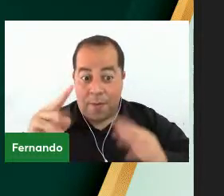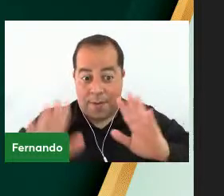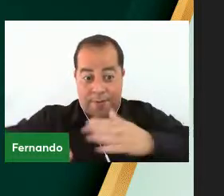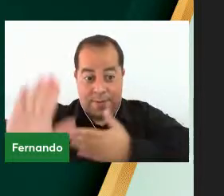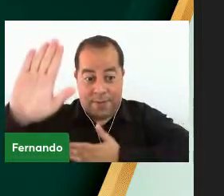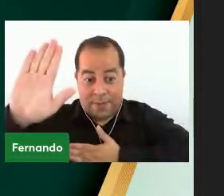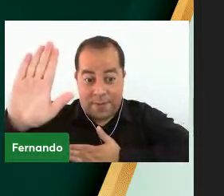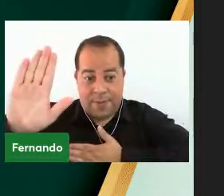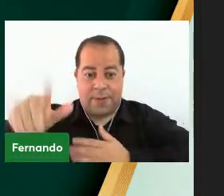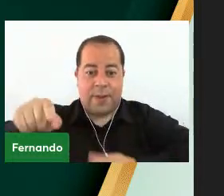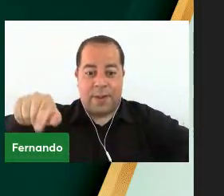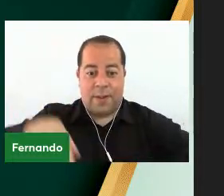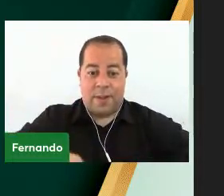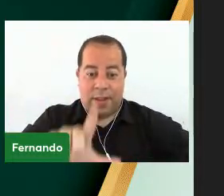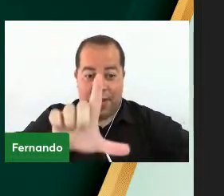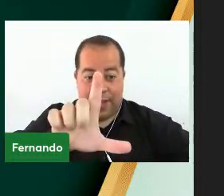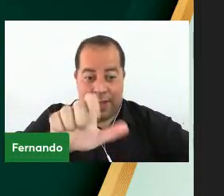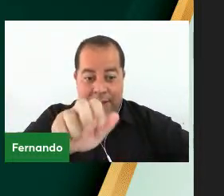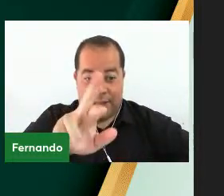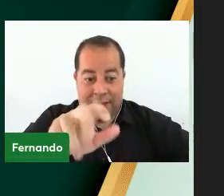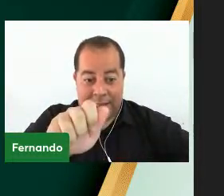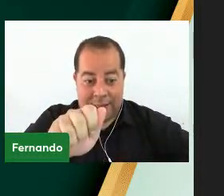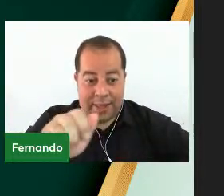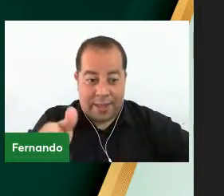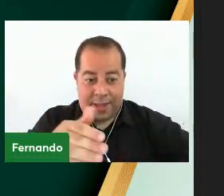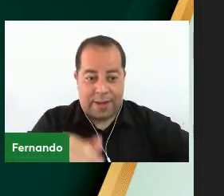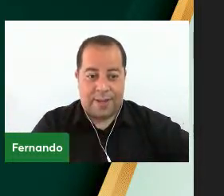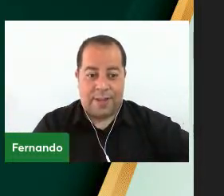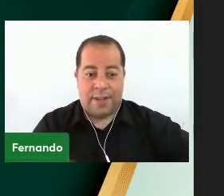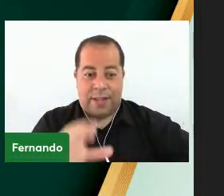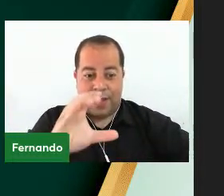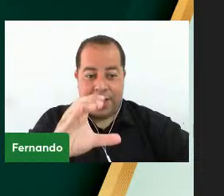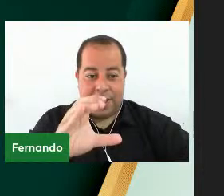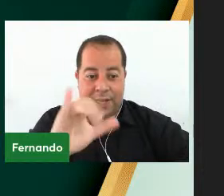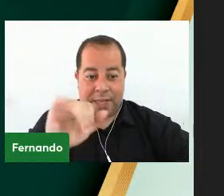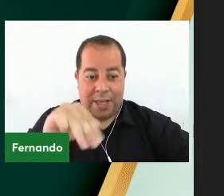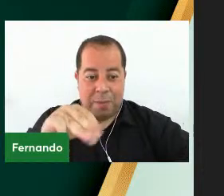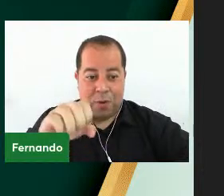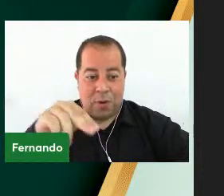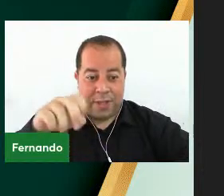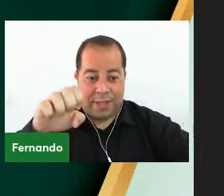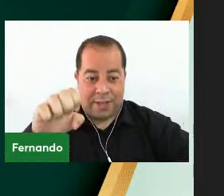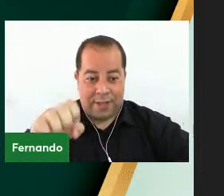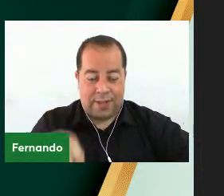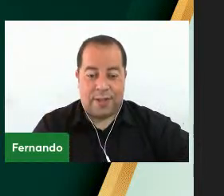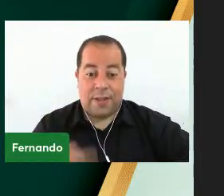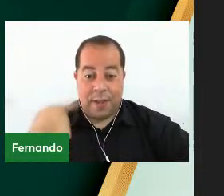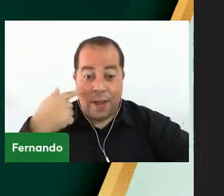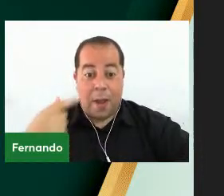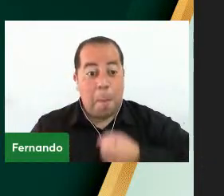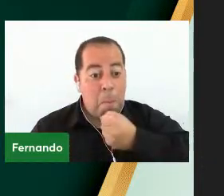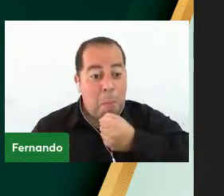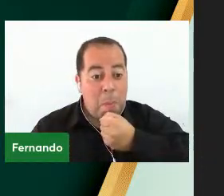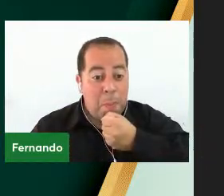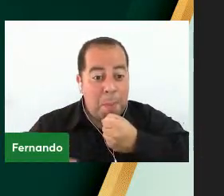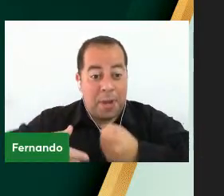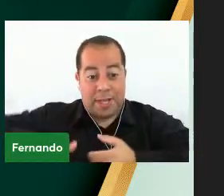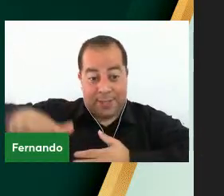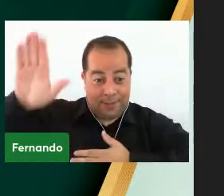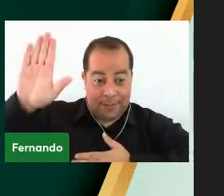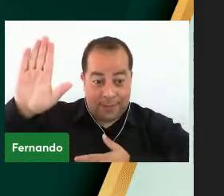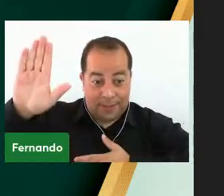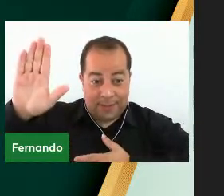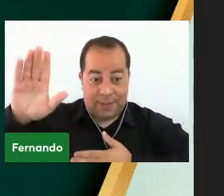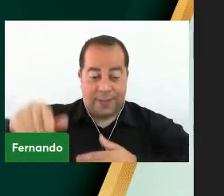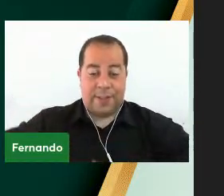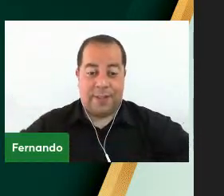será proferido por Lara do Canto Simeone. Solicitamos a graduanda que abra seu microfone, erga sua mão direita e faça